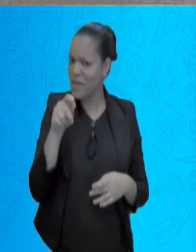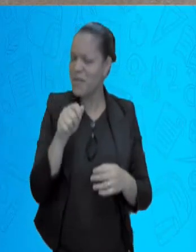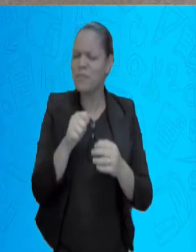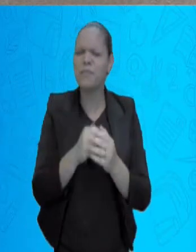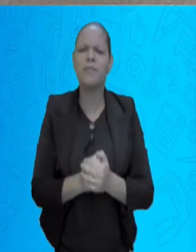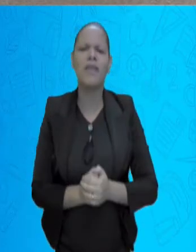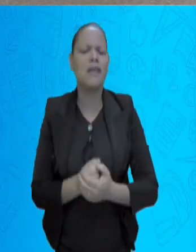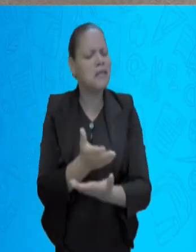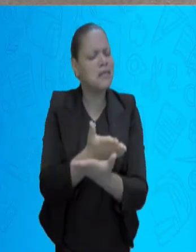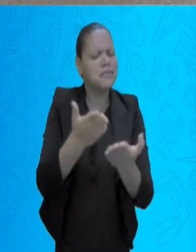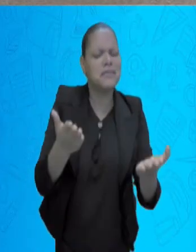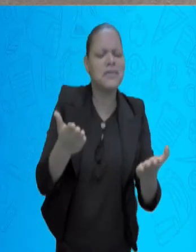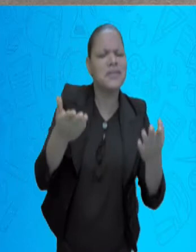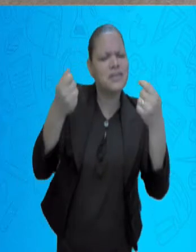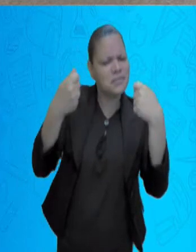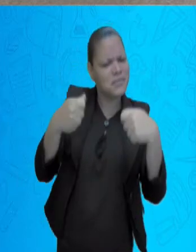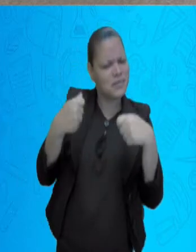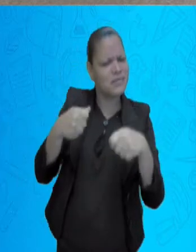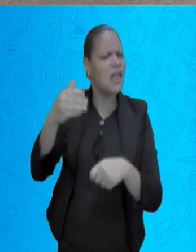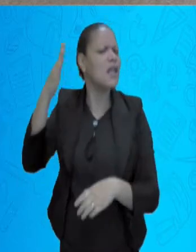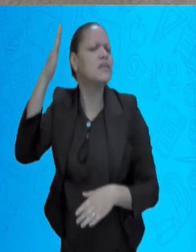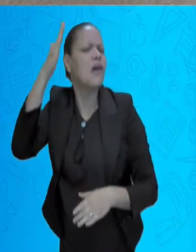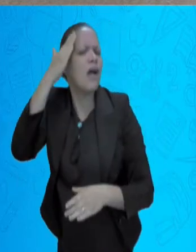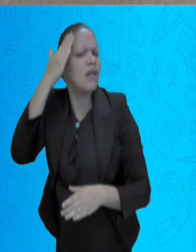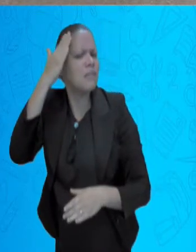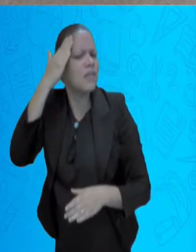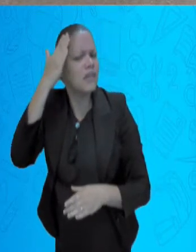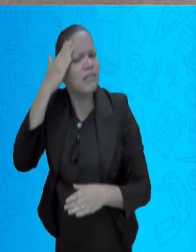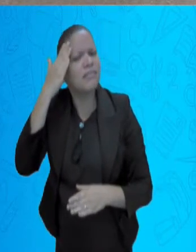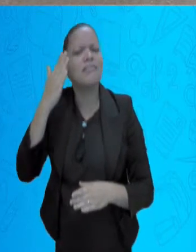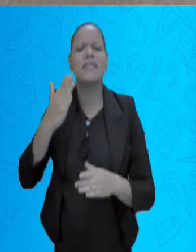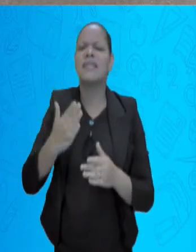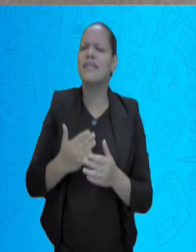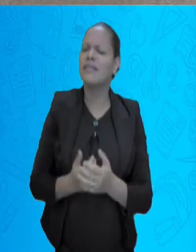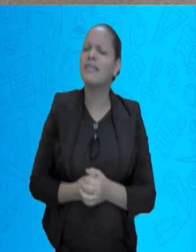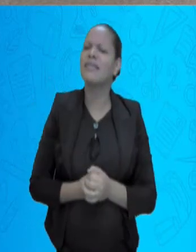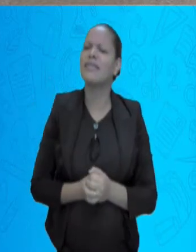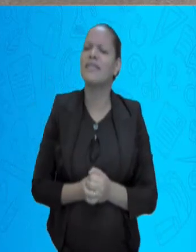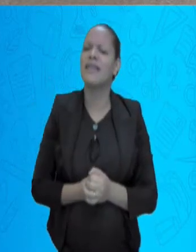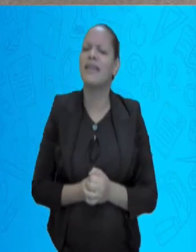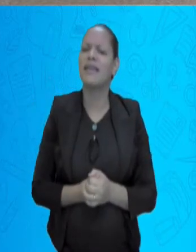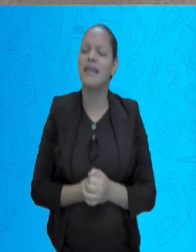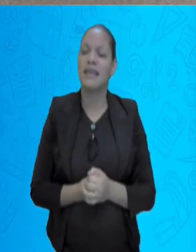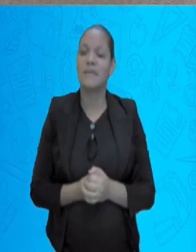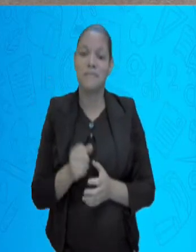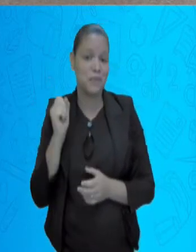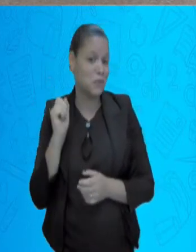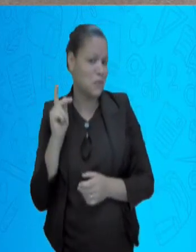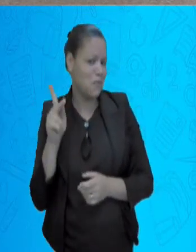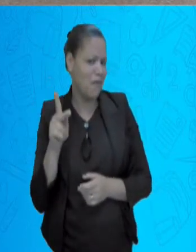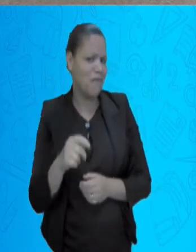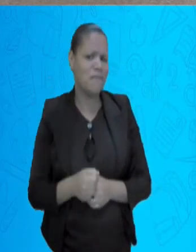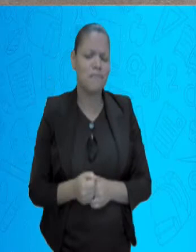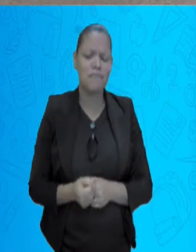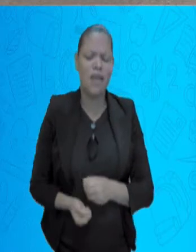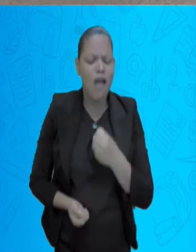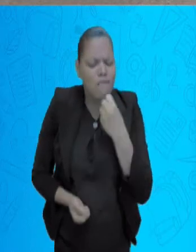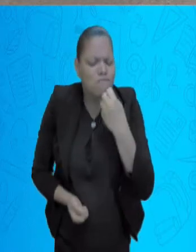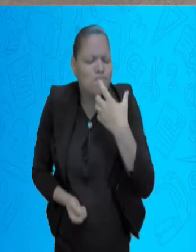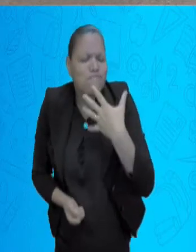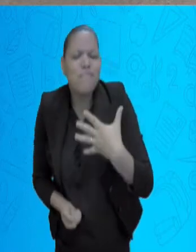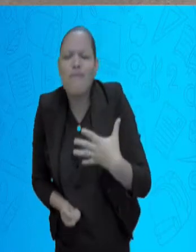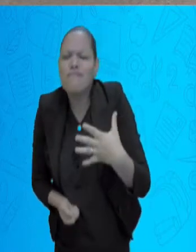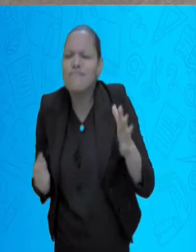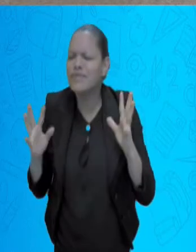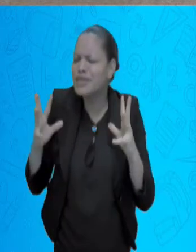aprenderem e para vocês também se interessarem. Que bom seria se todos